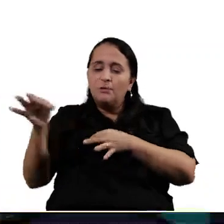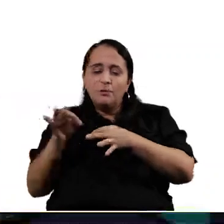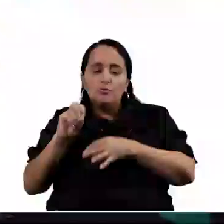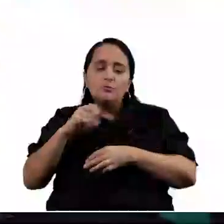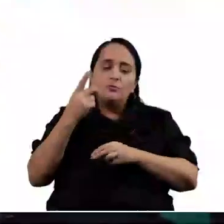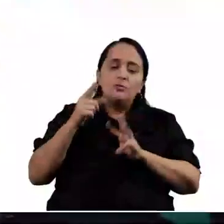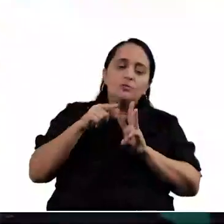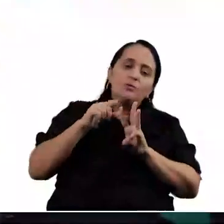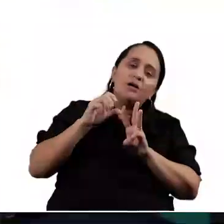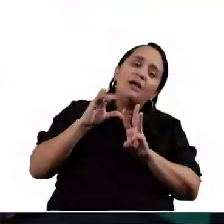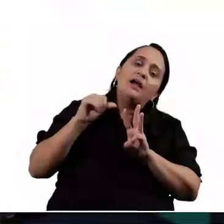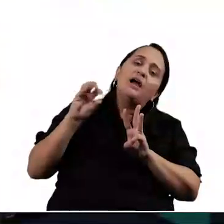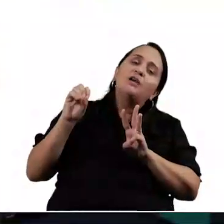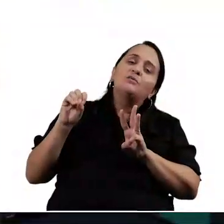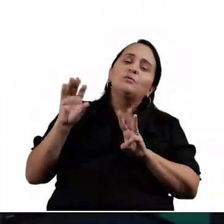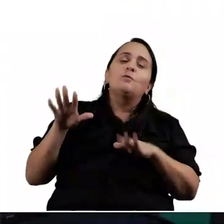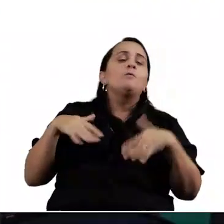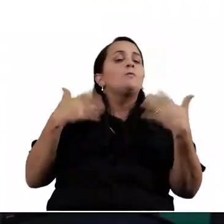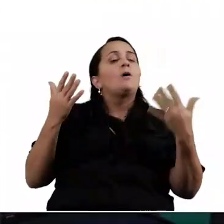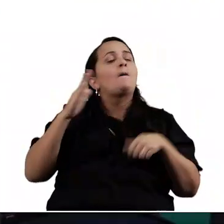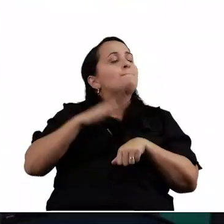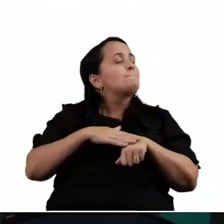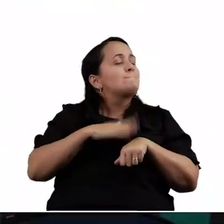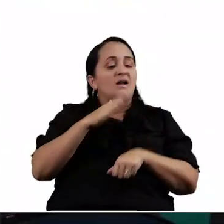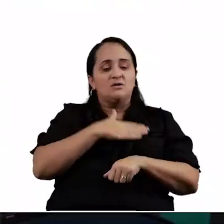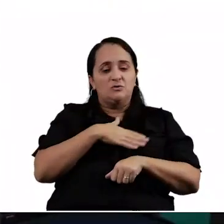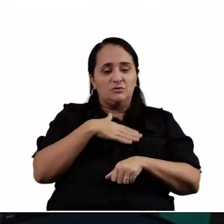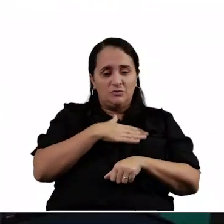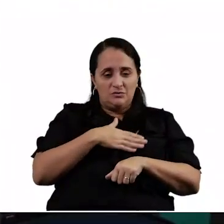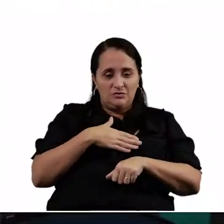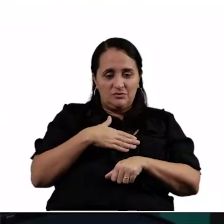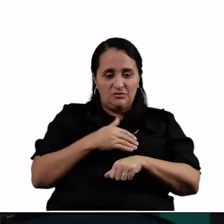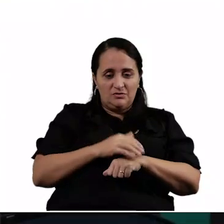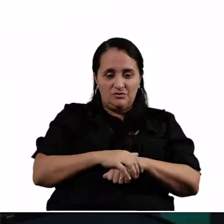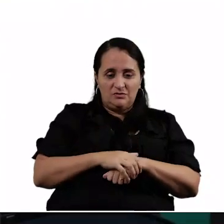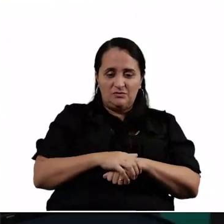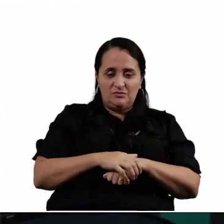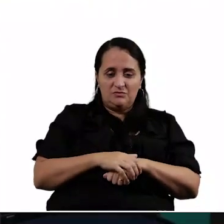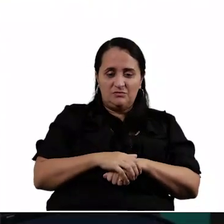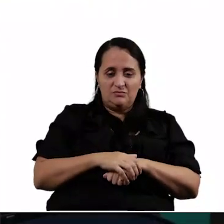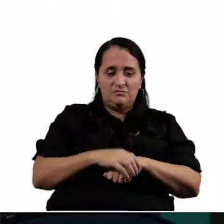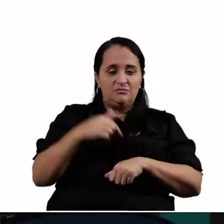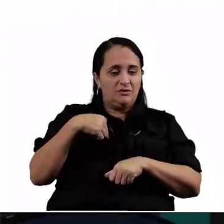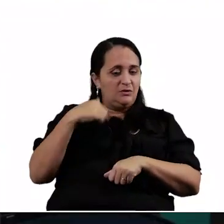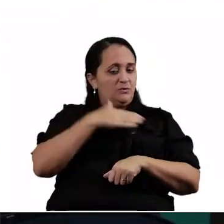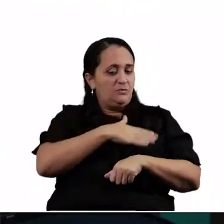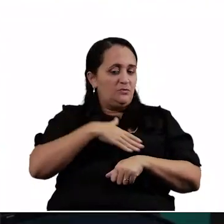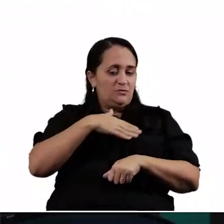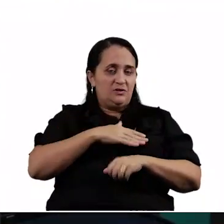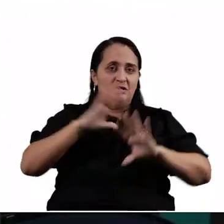Qual foi a história que vocês mais gostaram Eu gostei muito da festa das